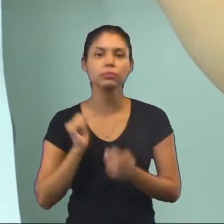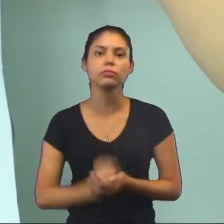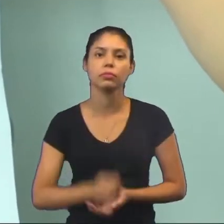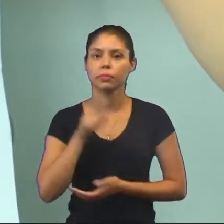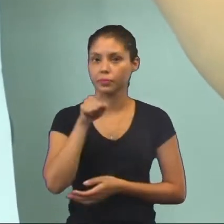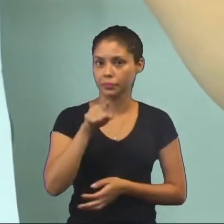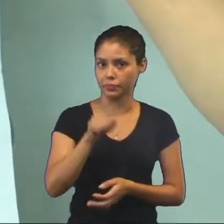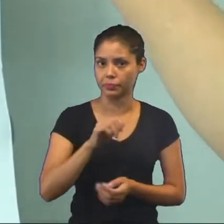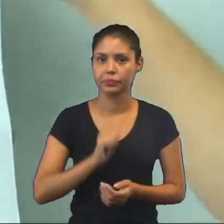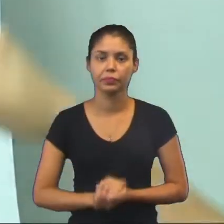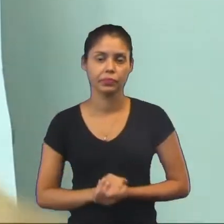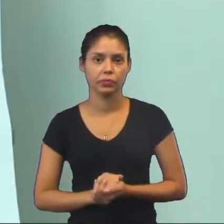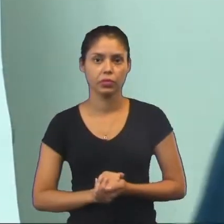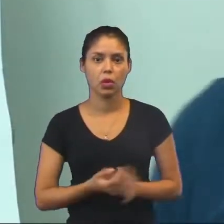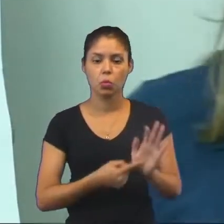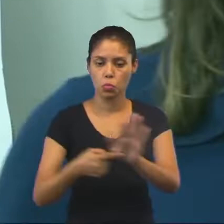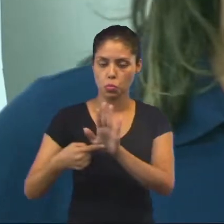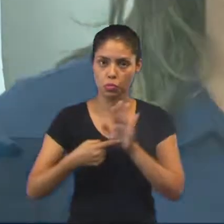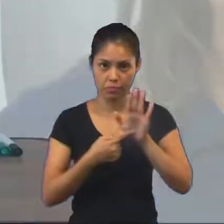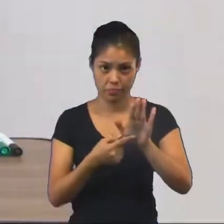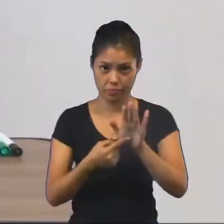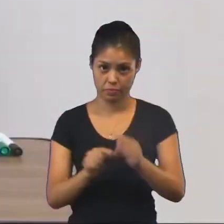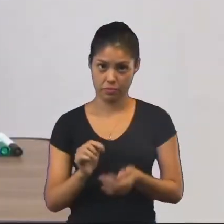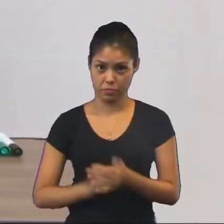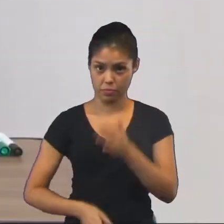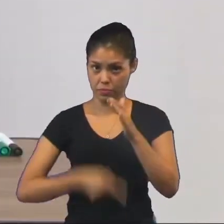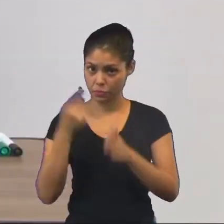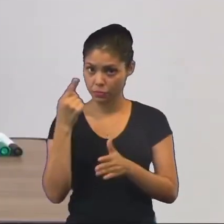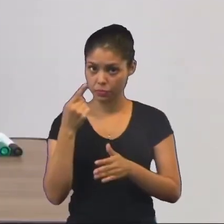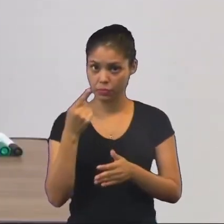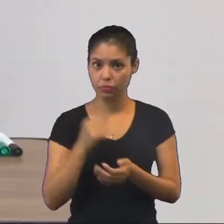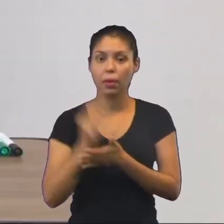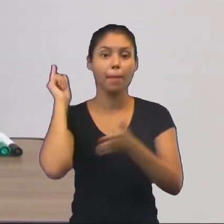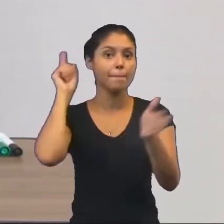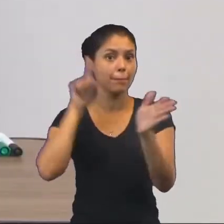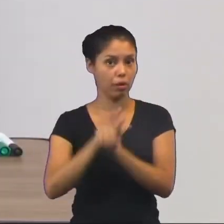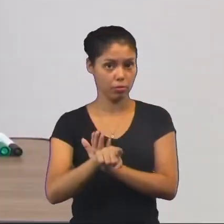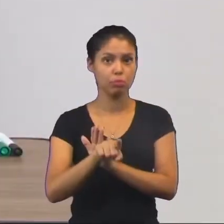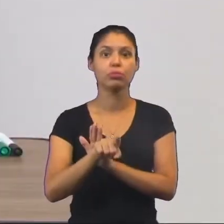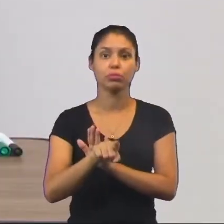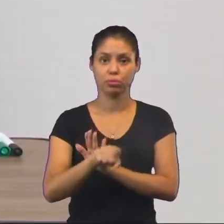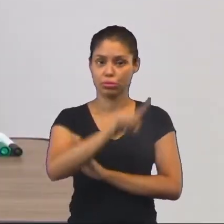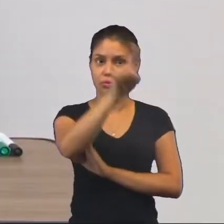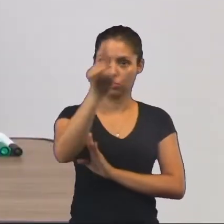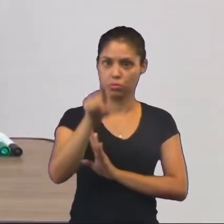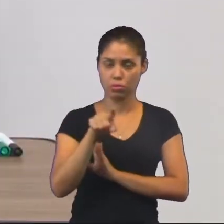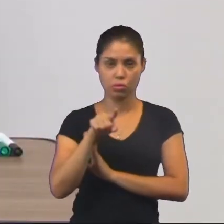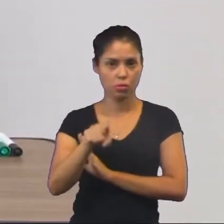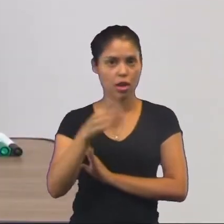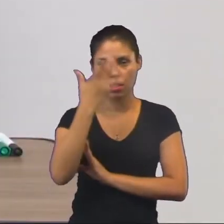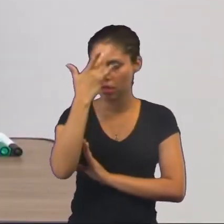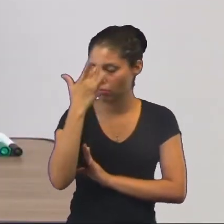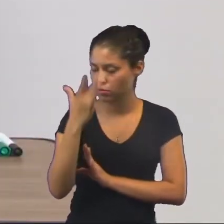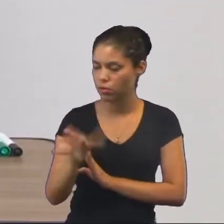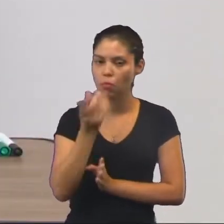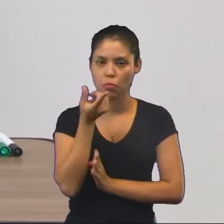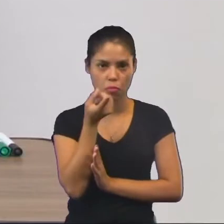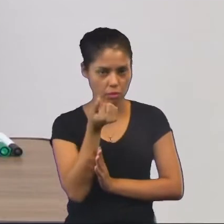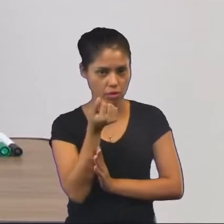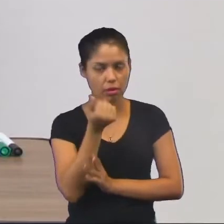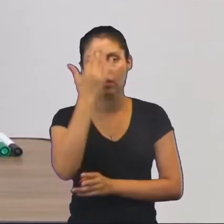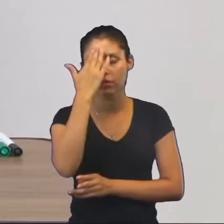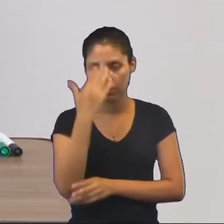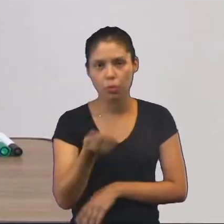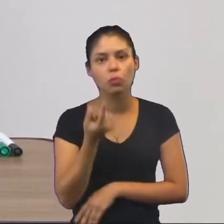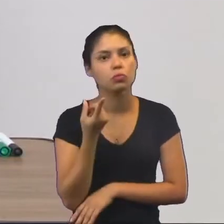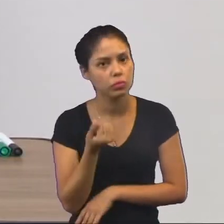interrogação aqui, ele está se referindo a uma pergunta. Muito bem. Ele não sabe o preço e ele quer